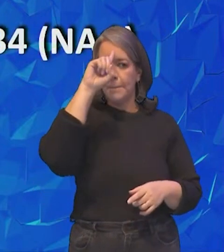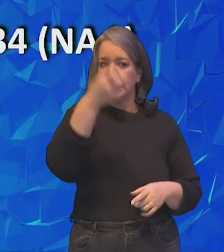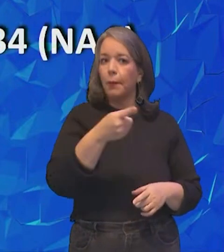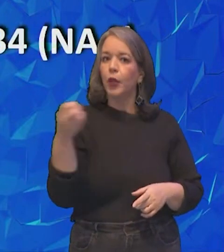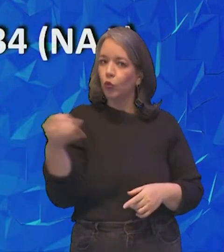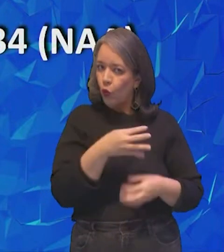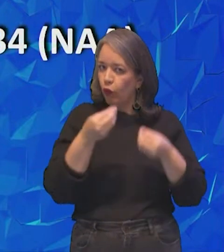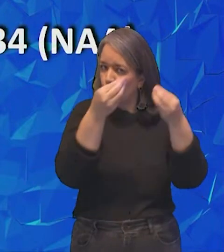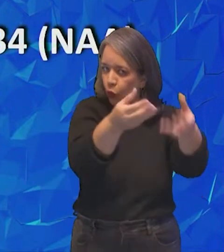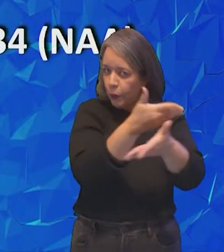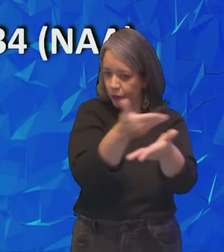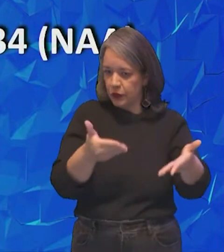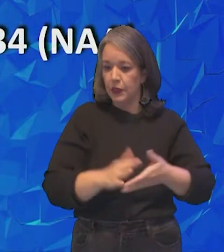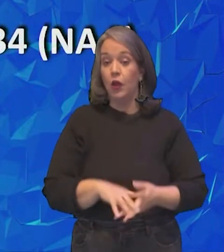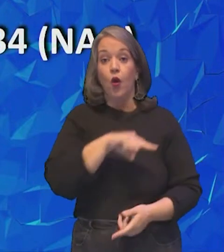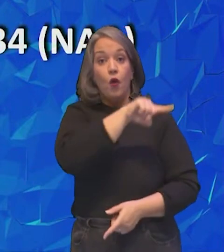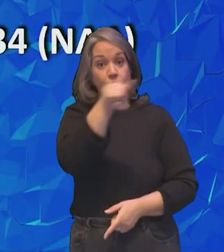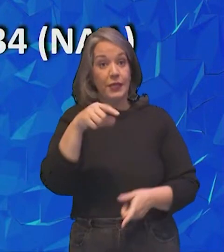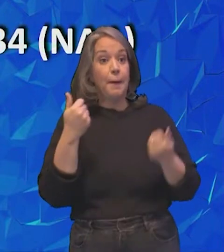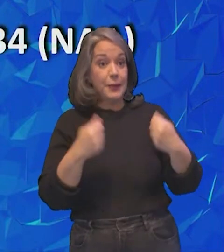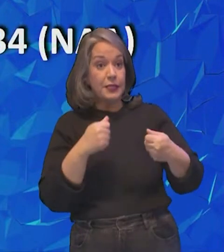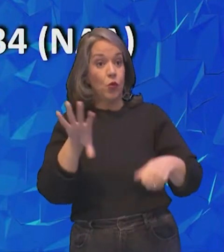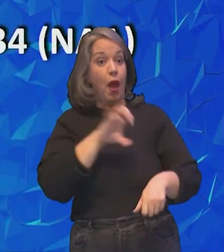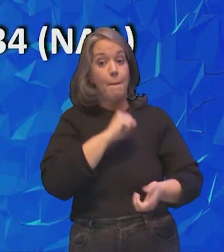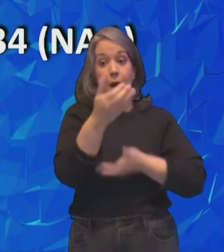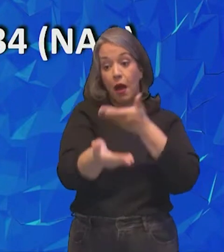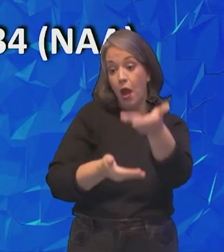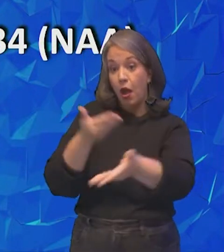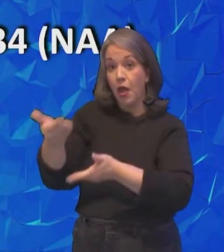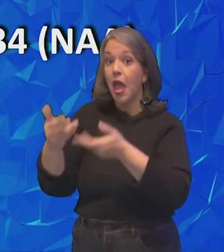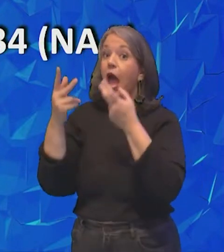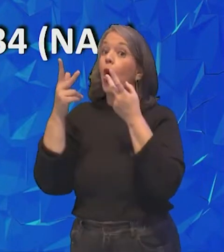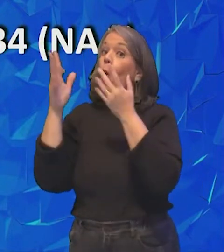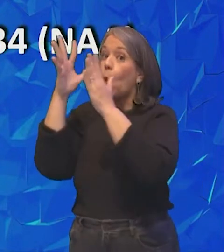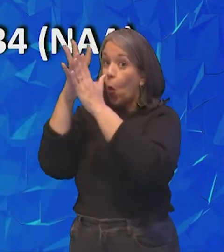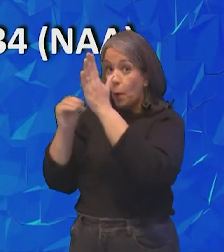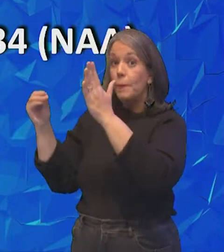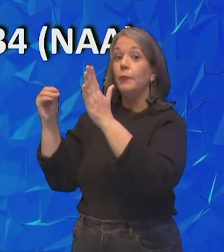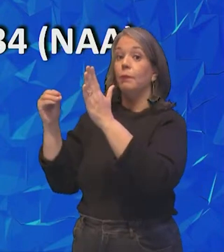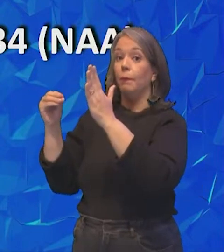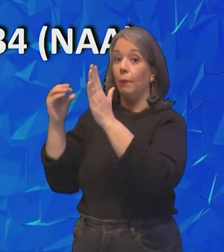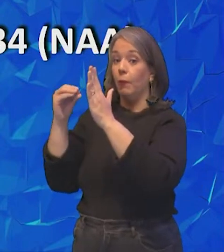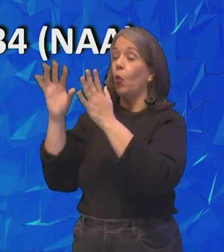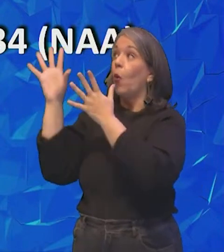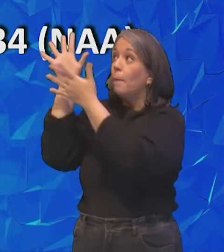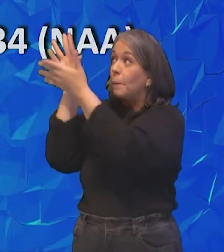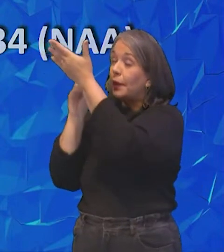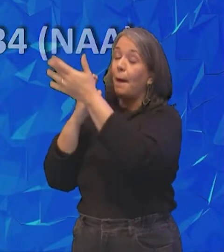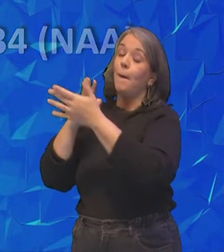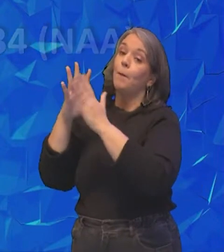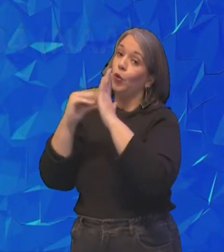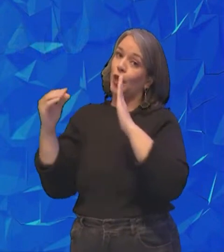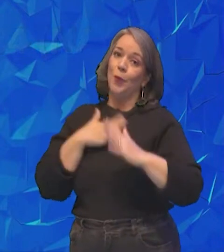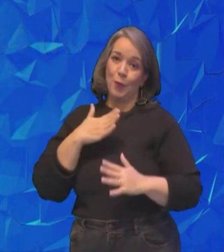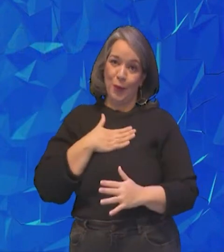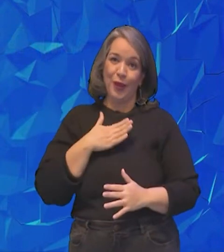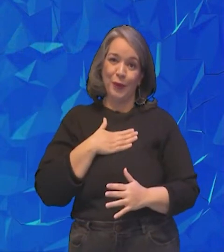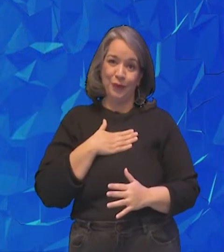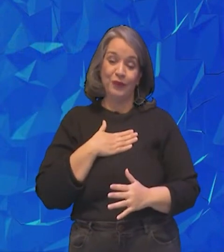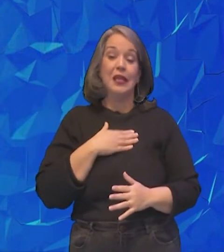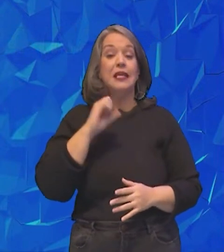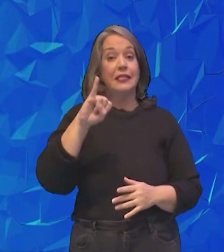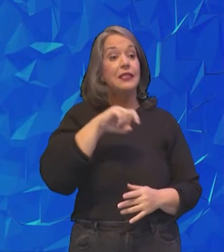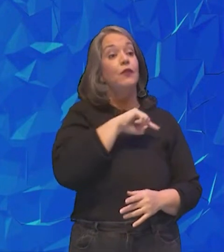outros, assim como eu os amei. Que também vocês amem uns aos outros. E o 35. Nisto todos conhecerão que vocês são